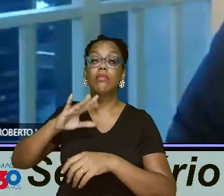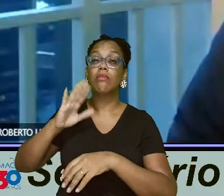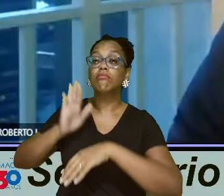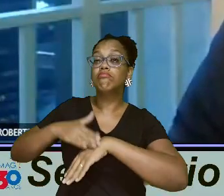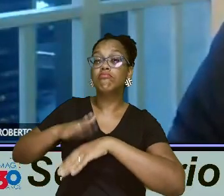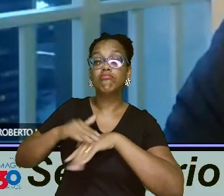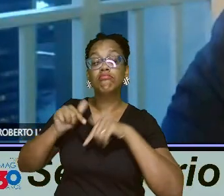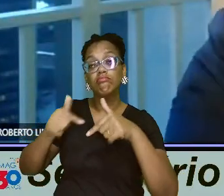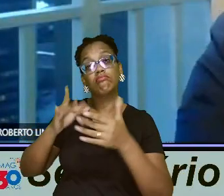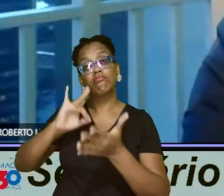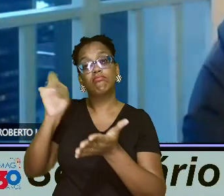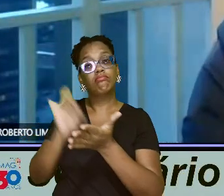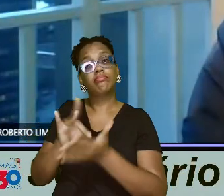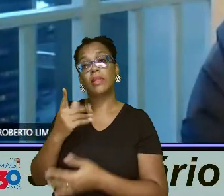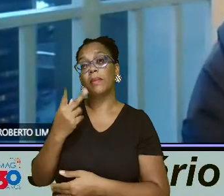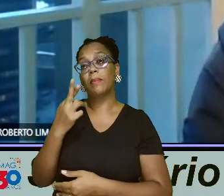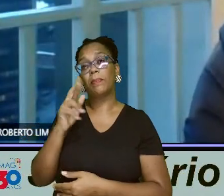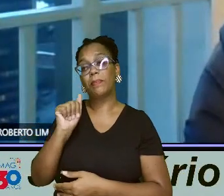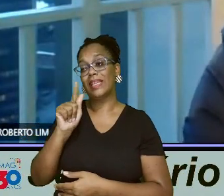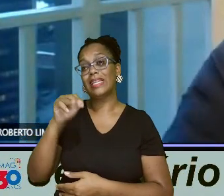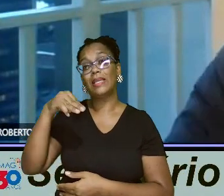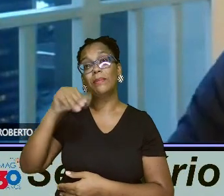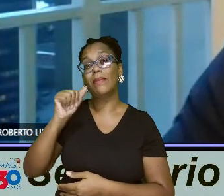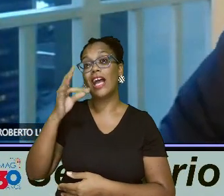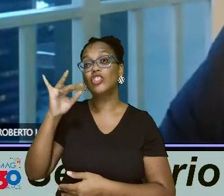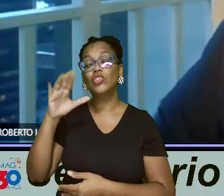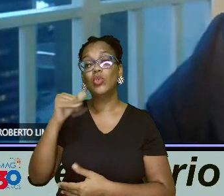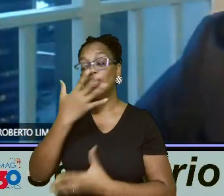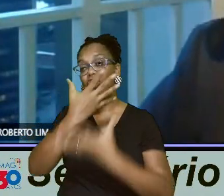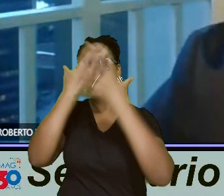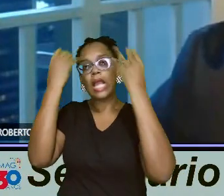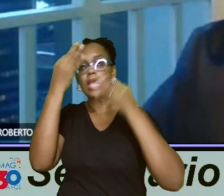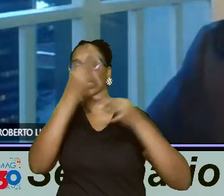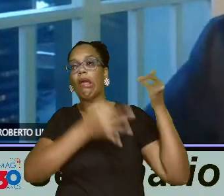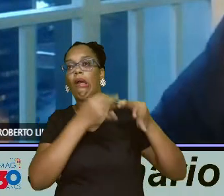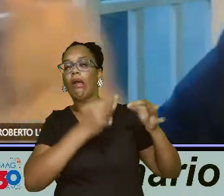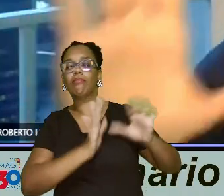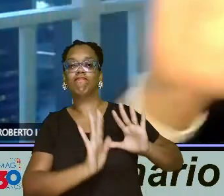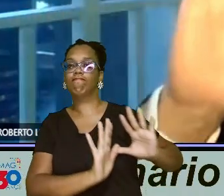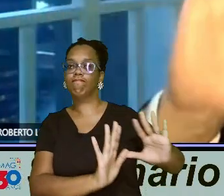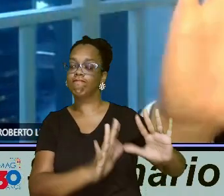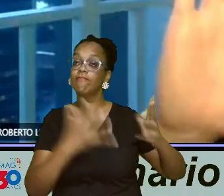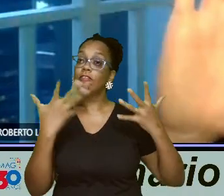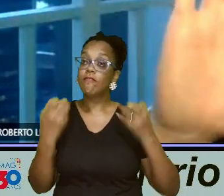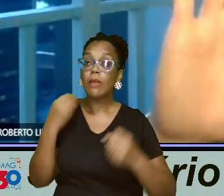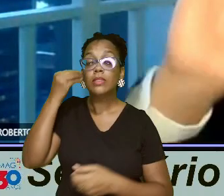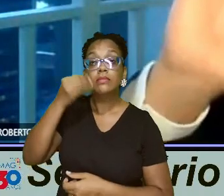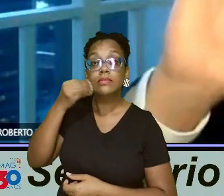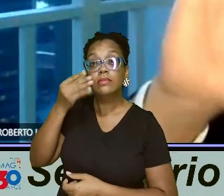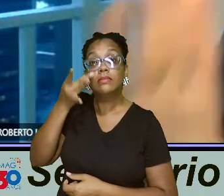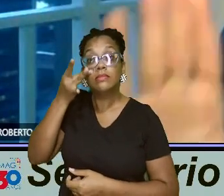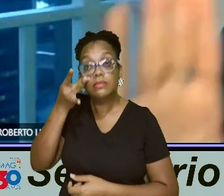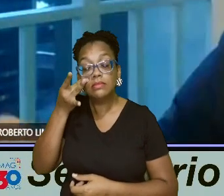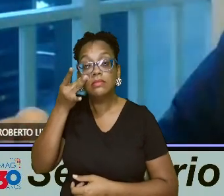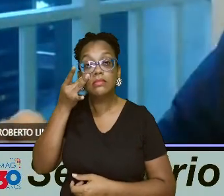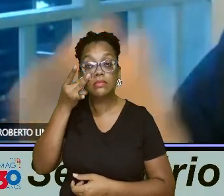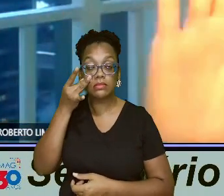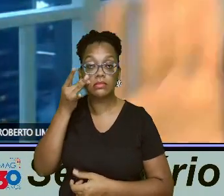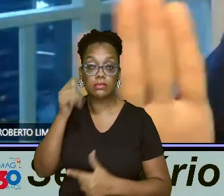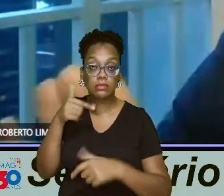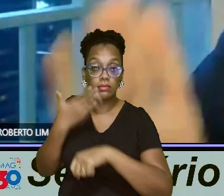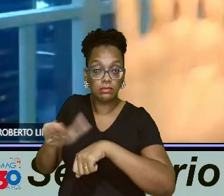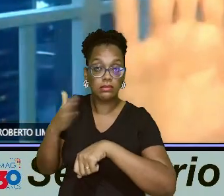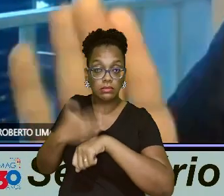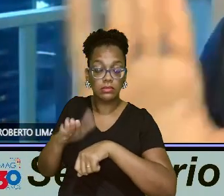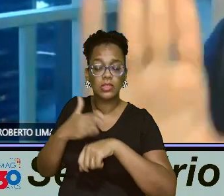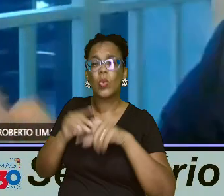realistas e vamos esquecer a fundamentação jurídica. Vamos no plano empírico pragmático. De que maneira,